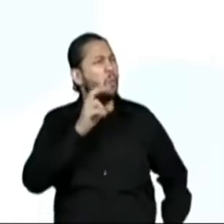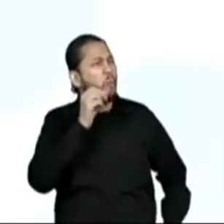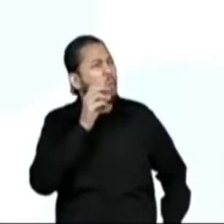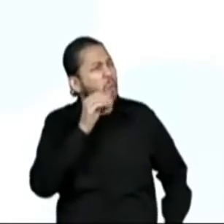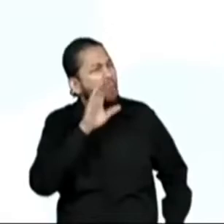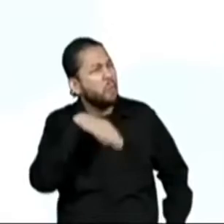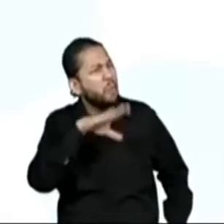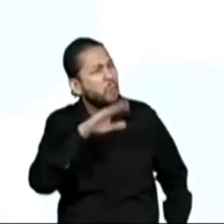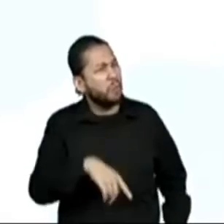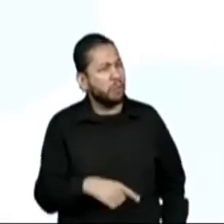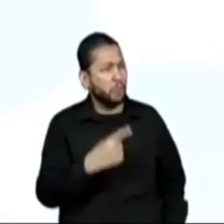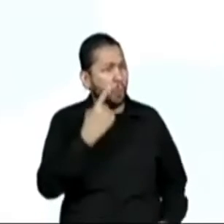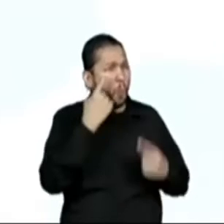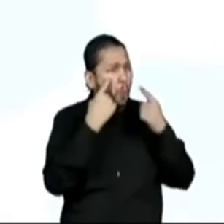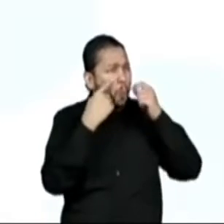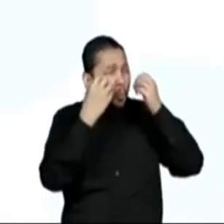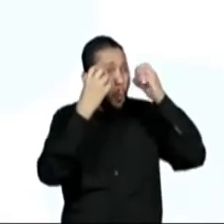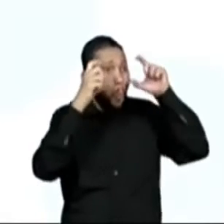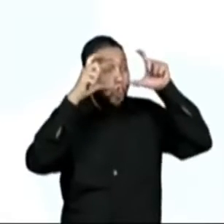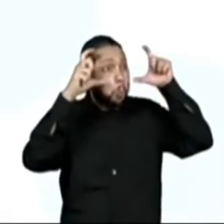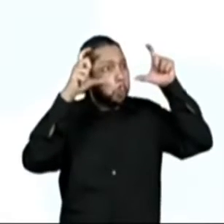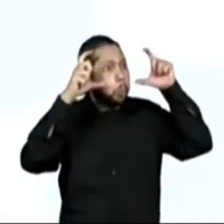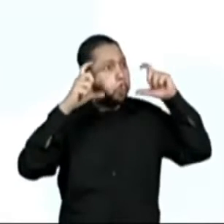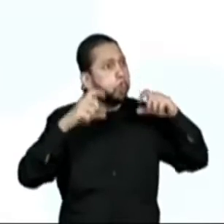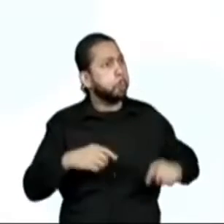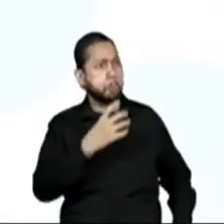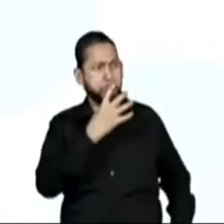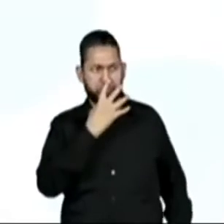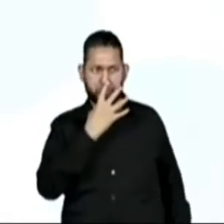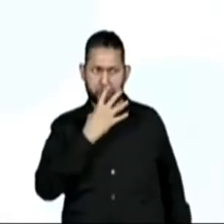Que olhos grandes